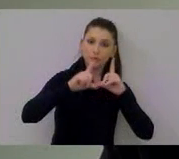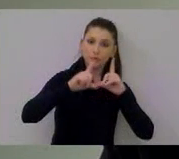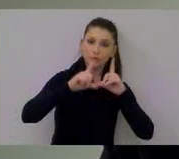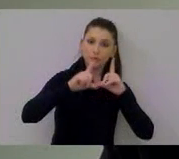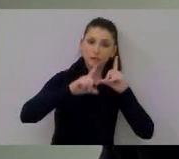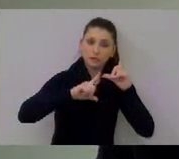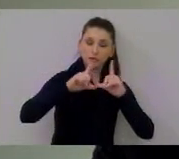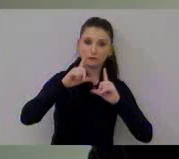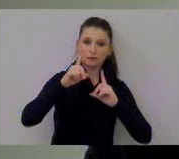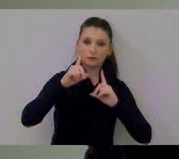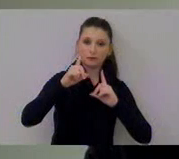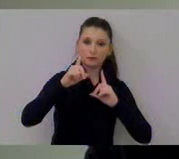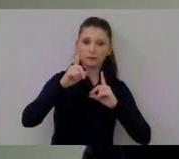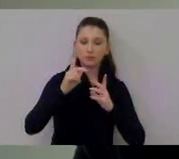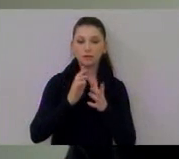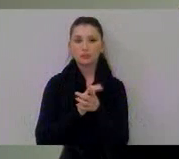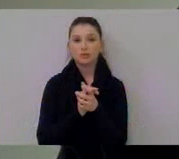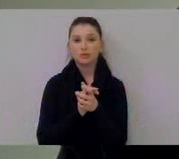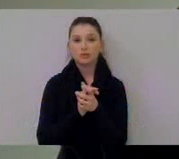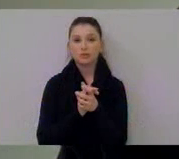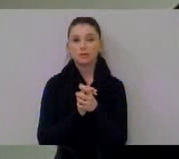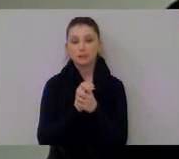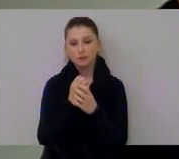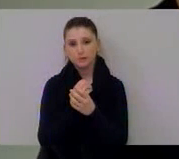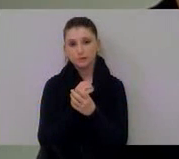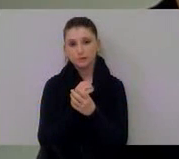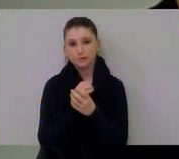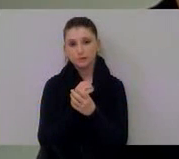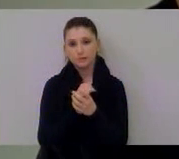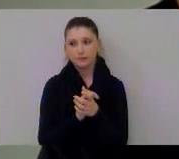transmitindo a nossa sessão na noite de hoje.